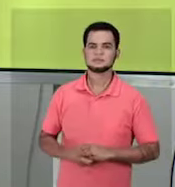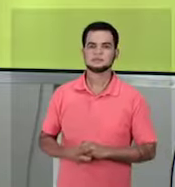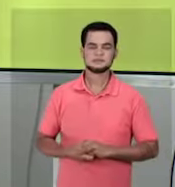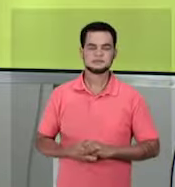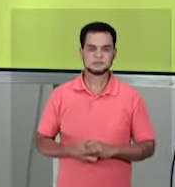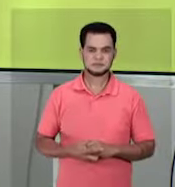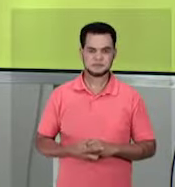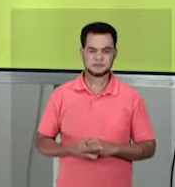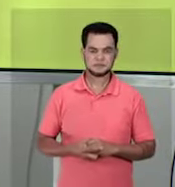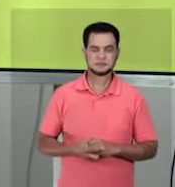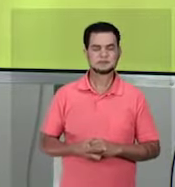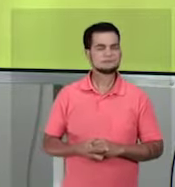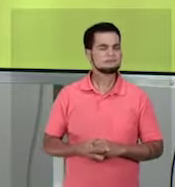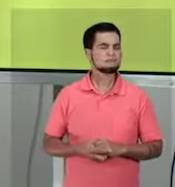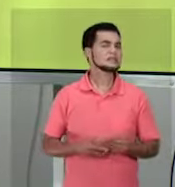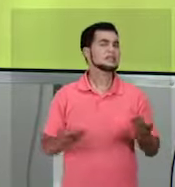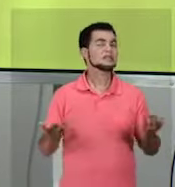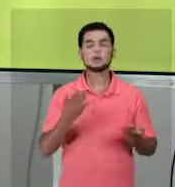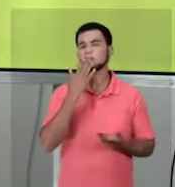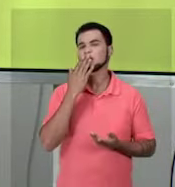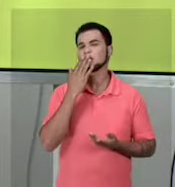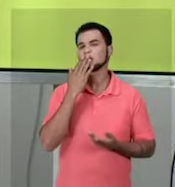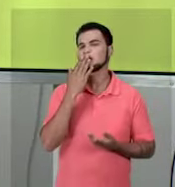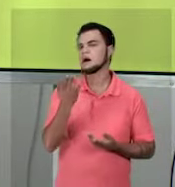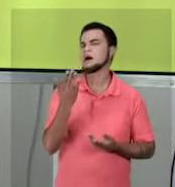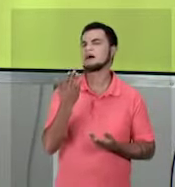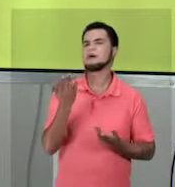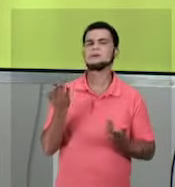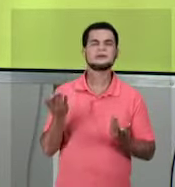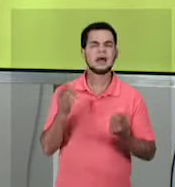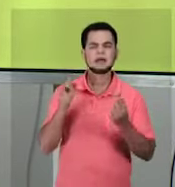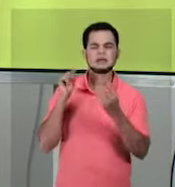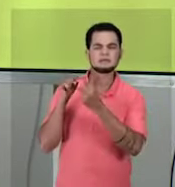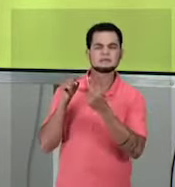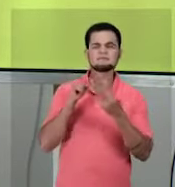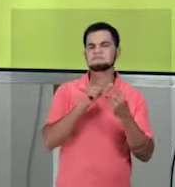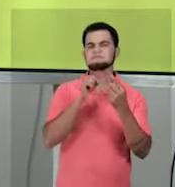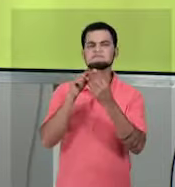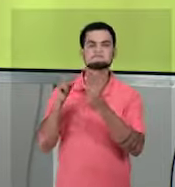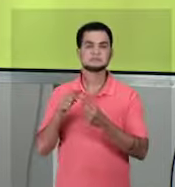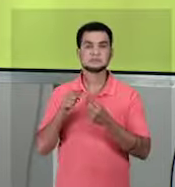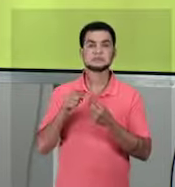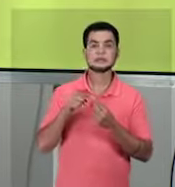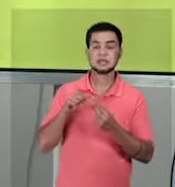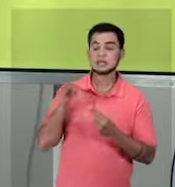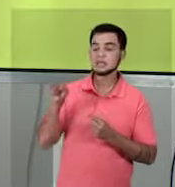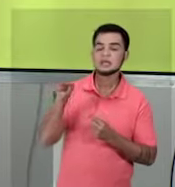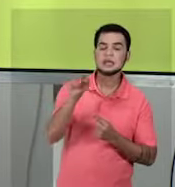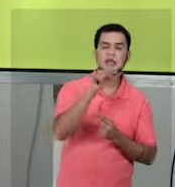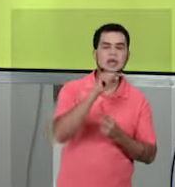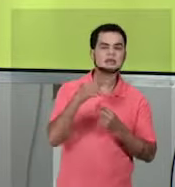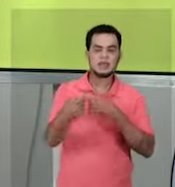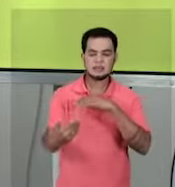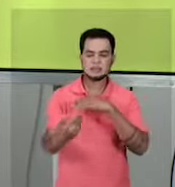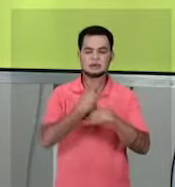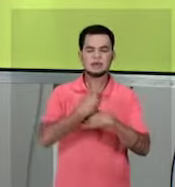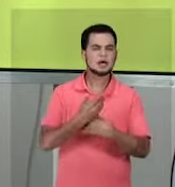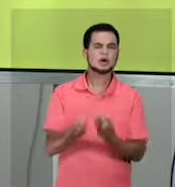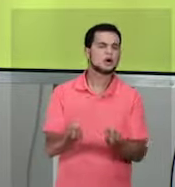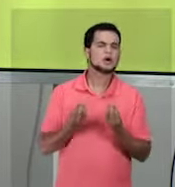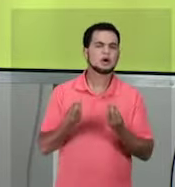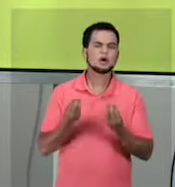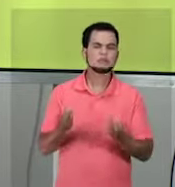Bom, quais são as formas que esses patógenos, que esses agentes invadem o nosso organismo?